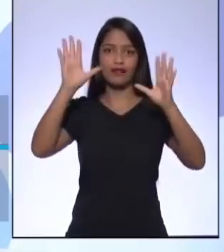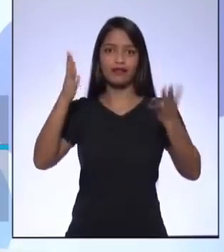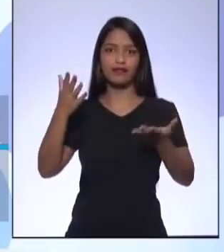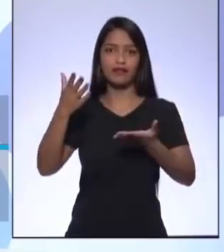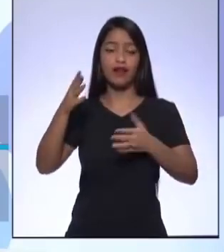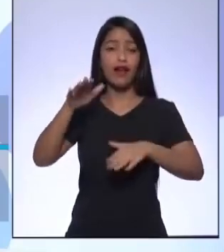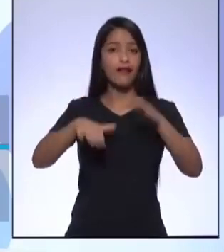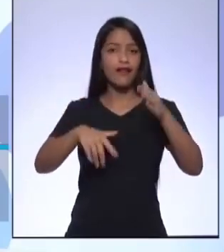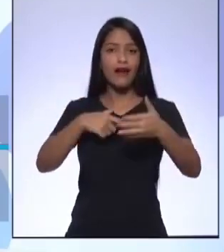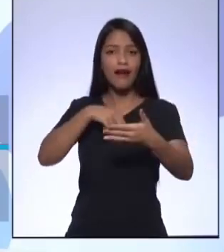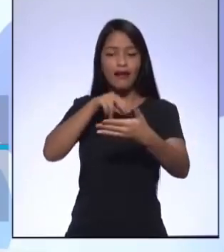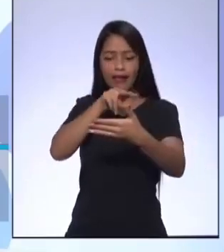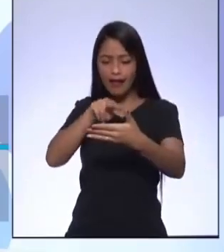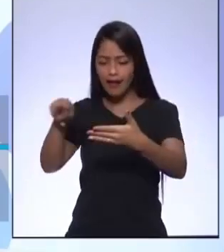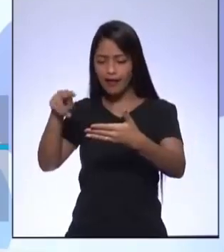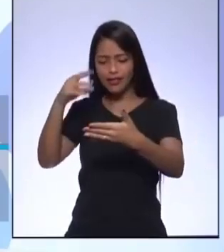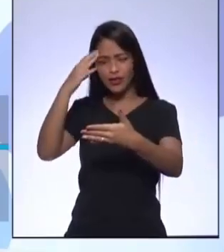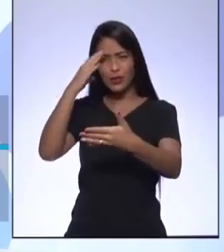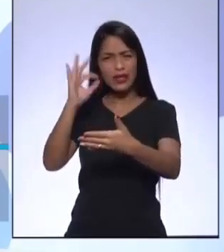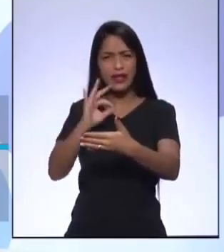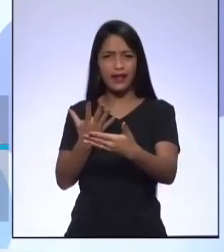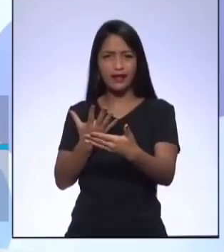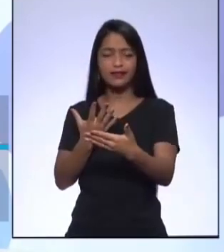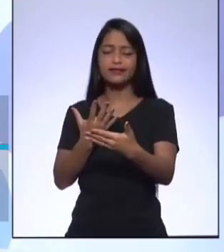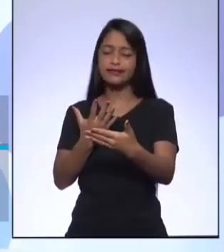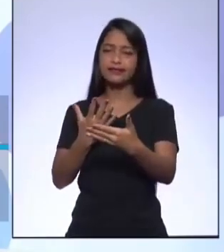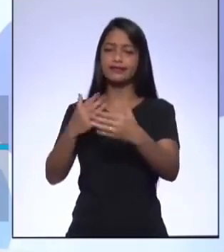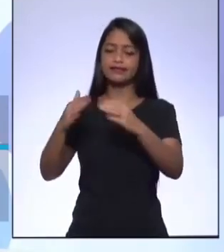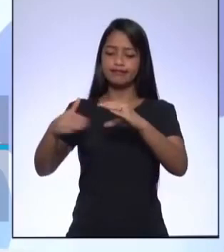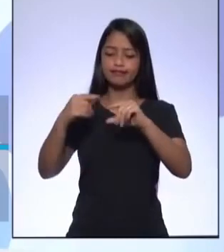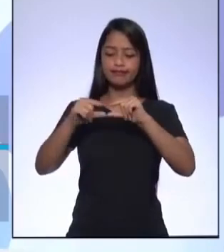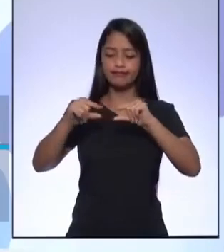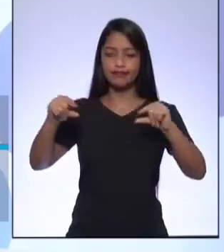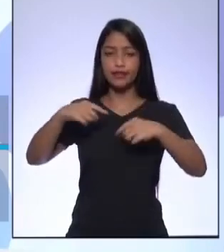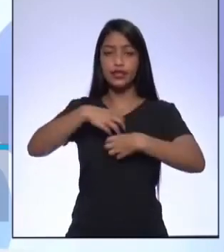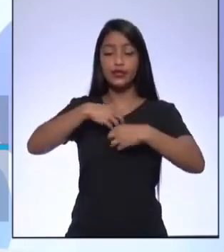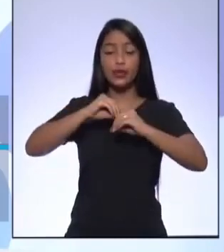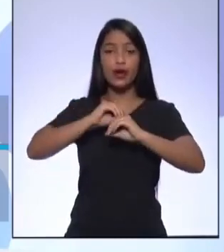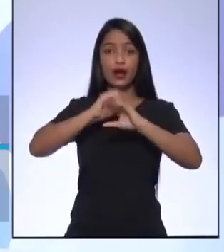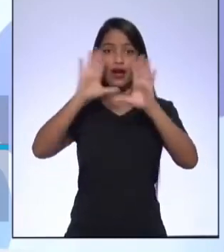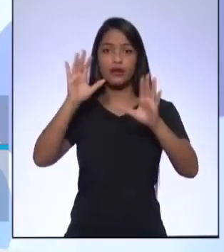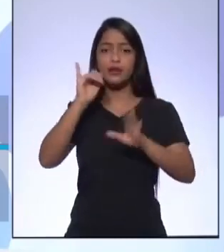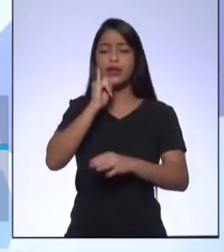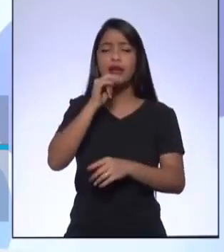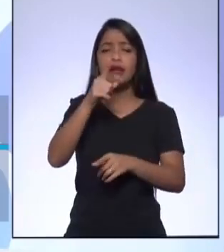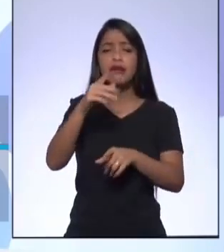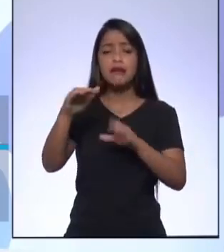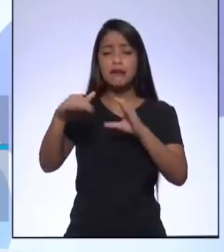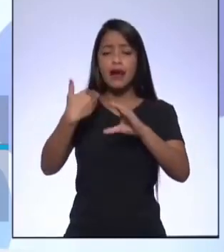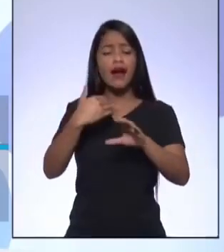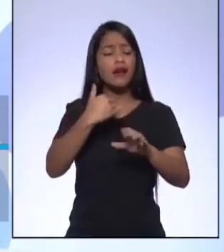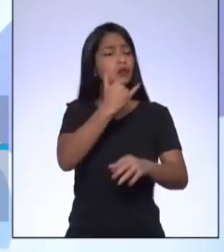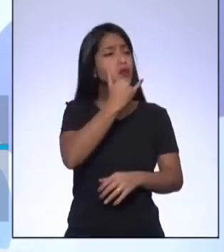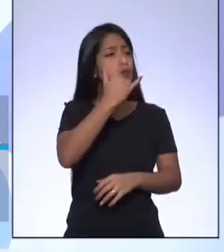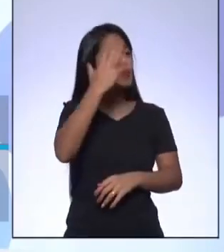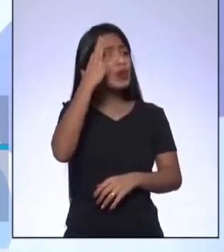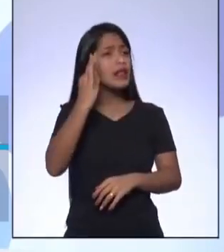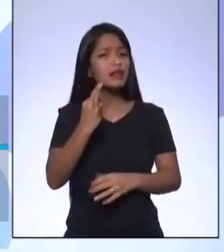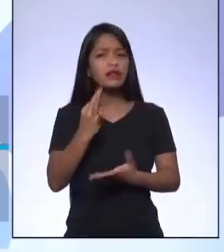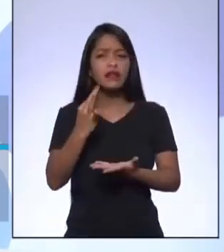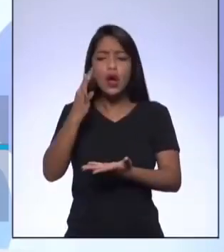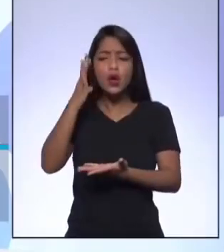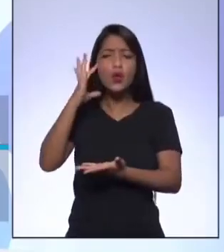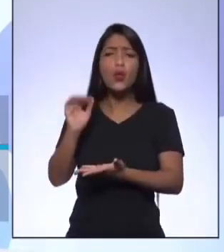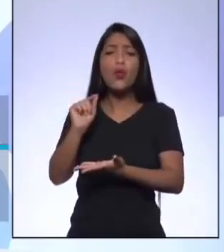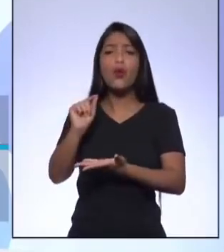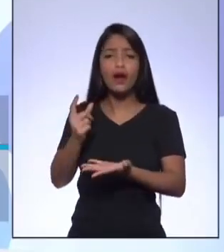não entendo o que vocês colocaram. Então, coloquem sempre a pergunta, não entendi determinado passo ou determinada situação.